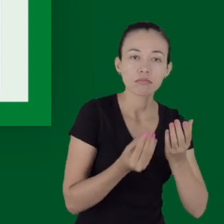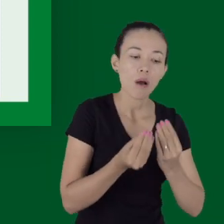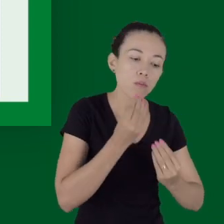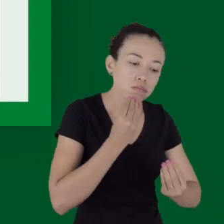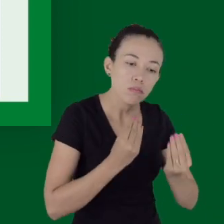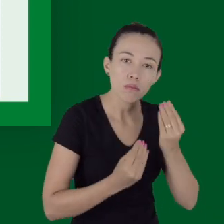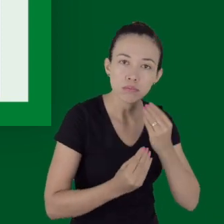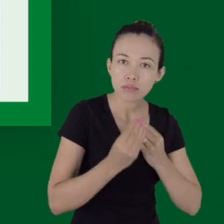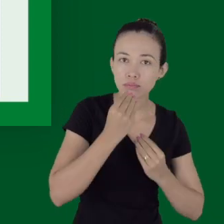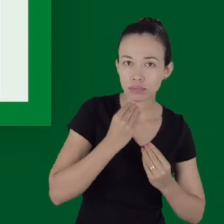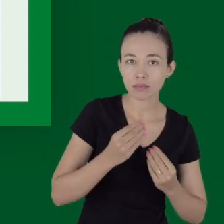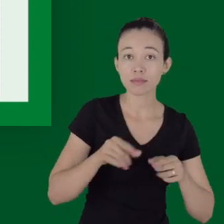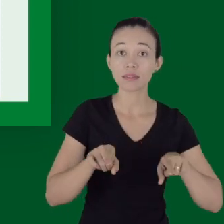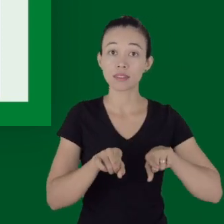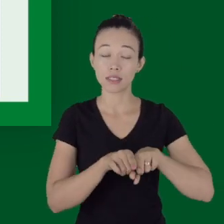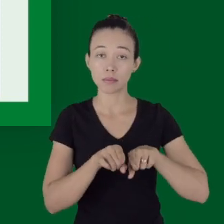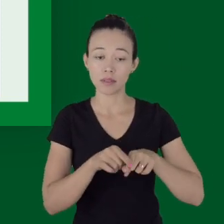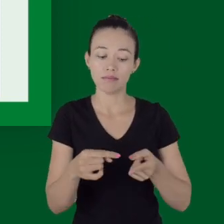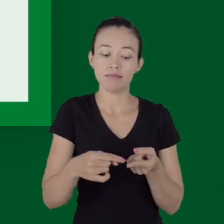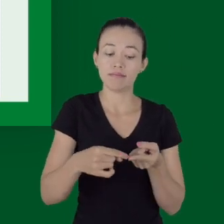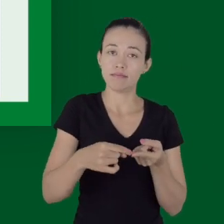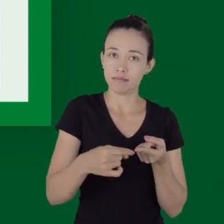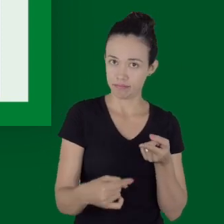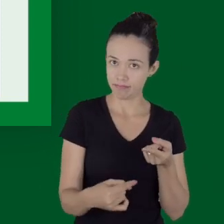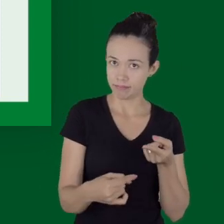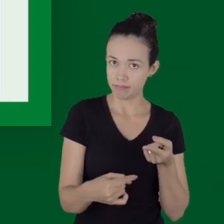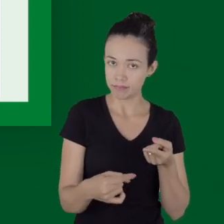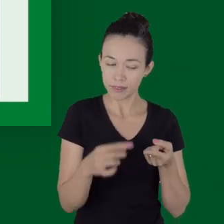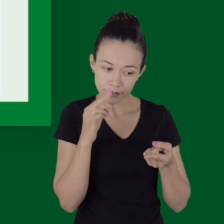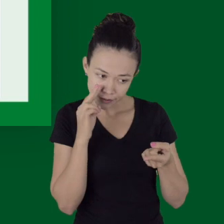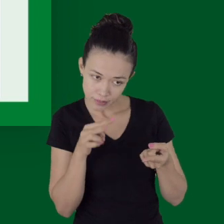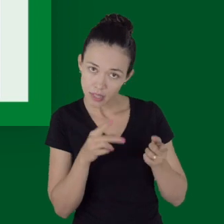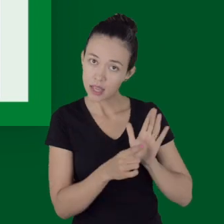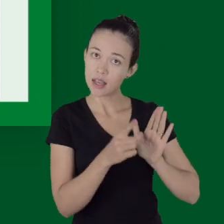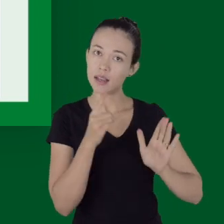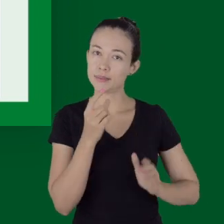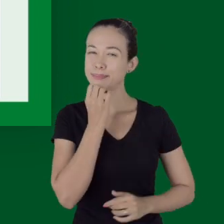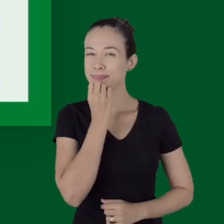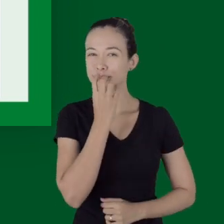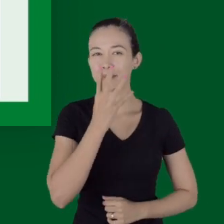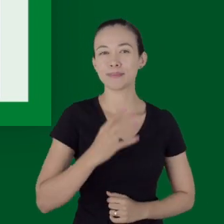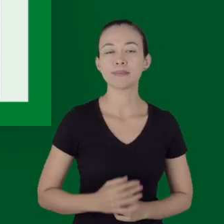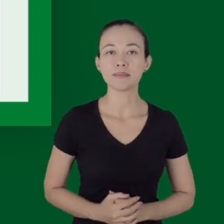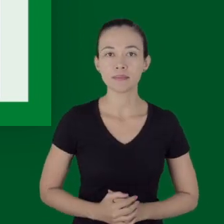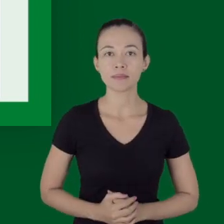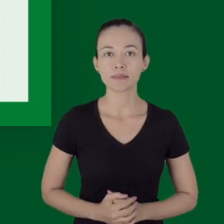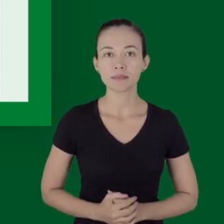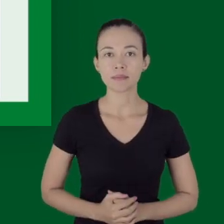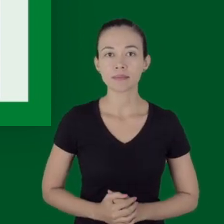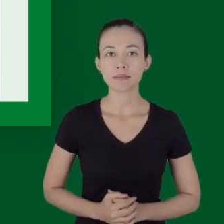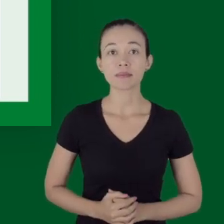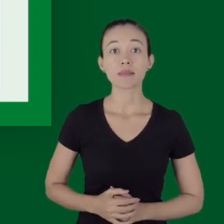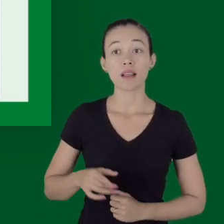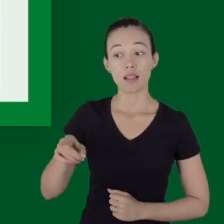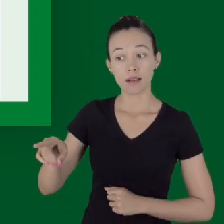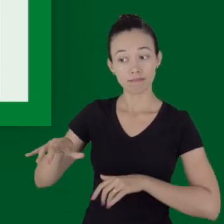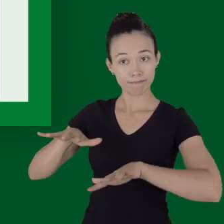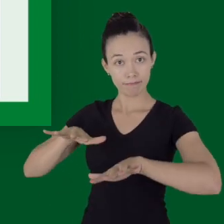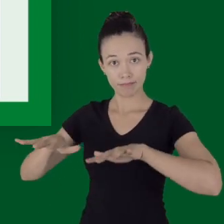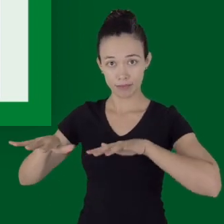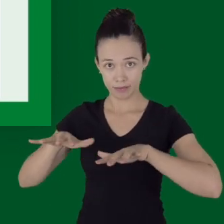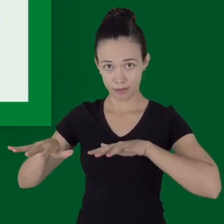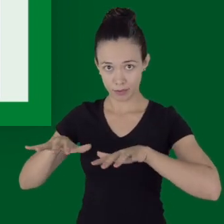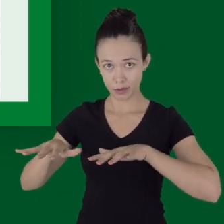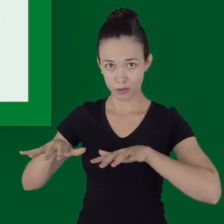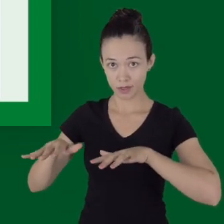se possível, medir a glicemia antes do exercício. Não é recomendado iniciar exercício físico com